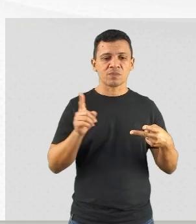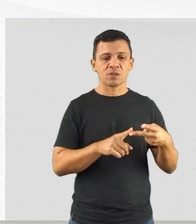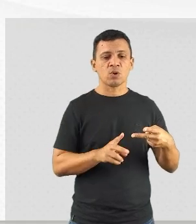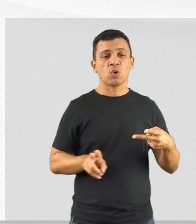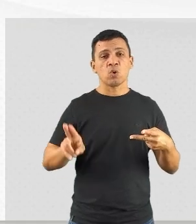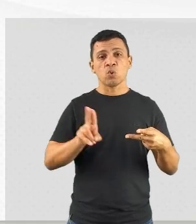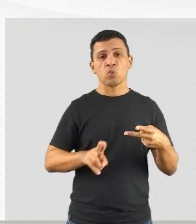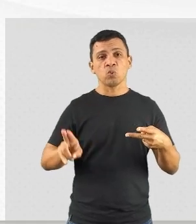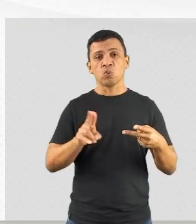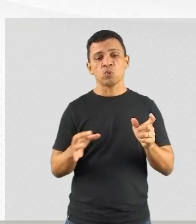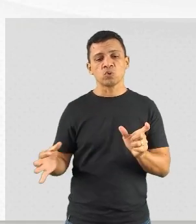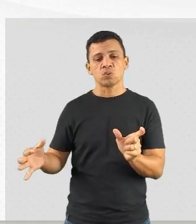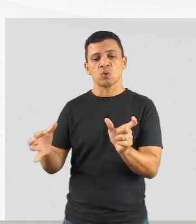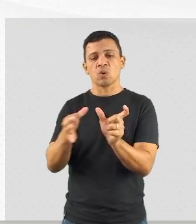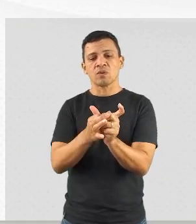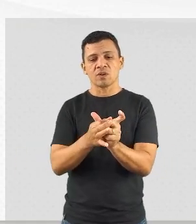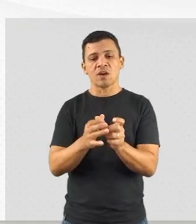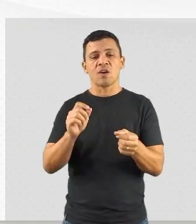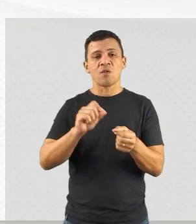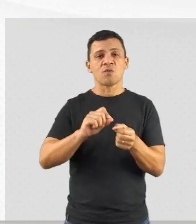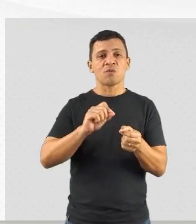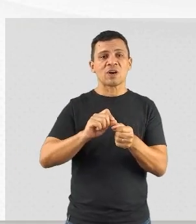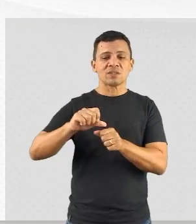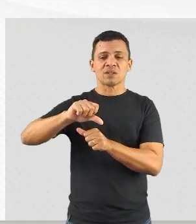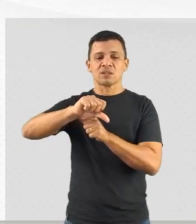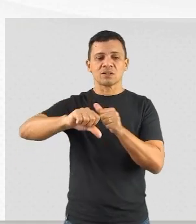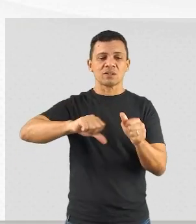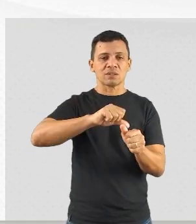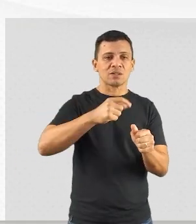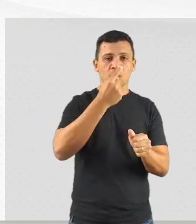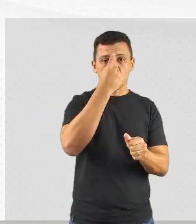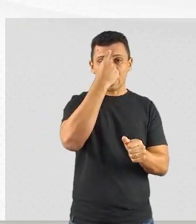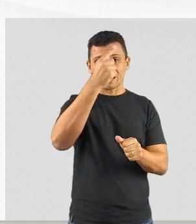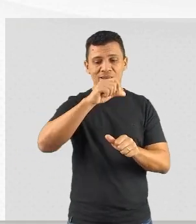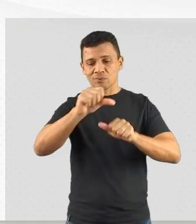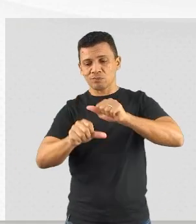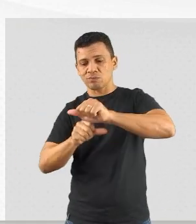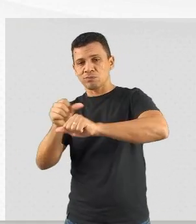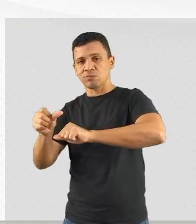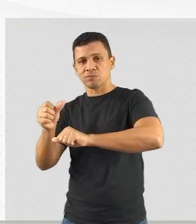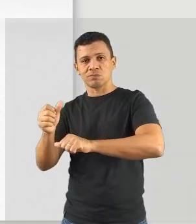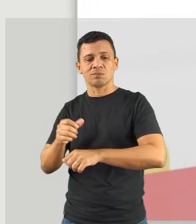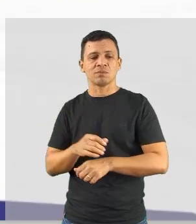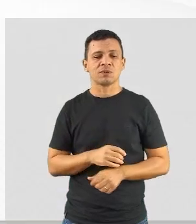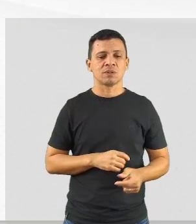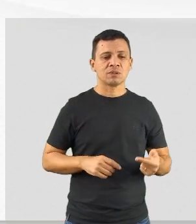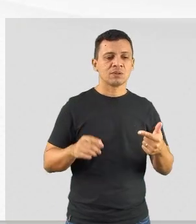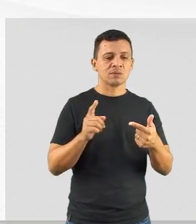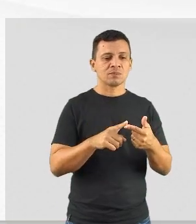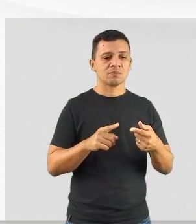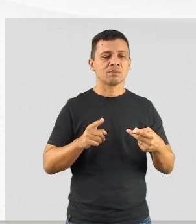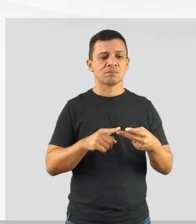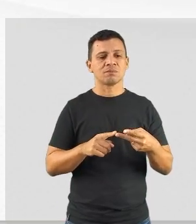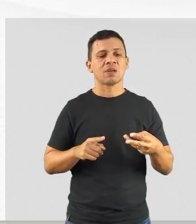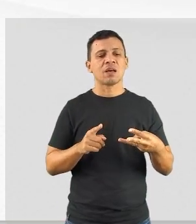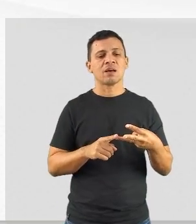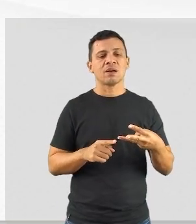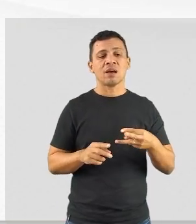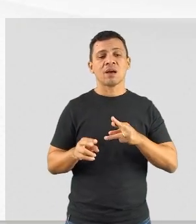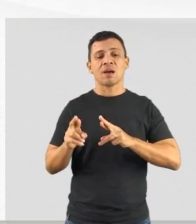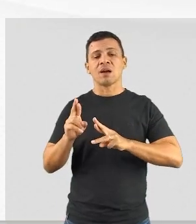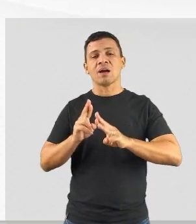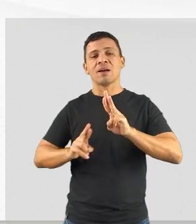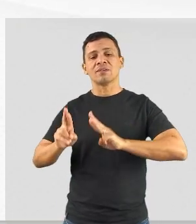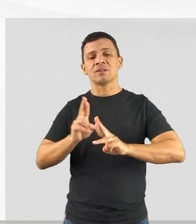a utilização de conectivos que fazem a transição de uma ideia para outra. Letra C, a